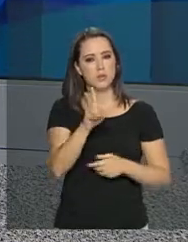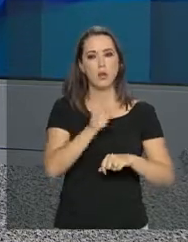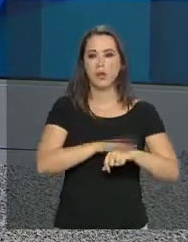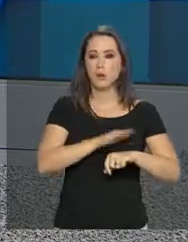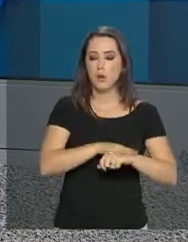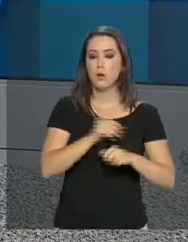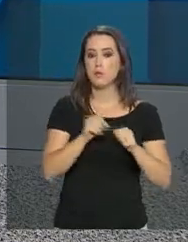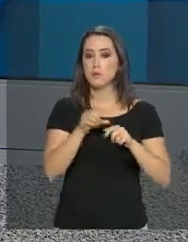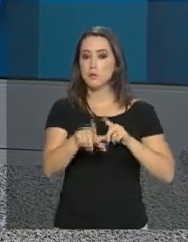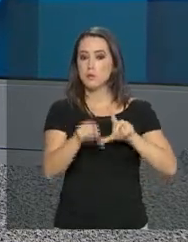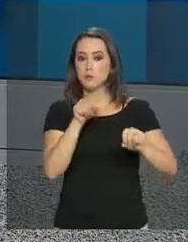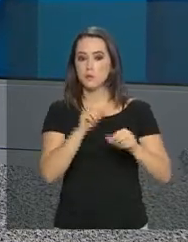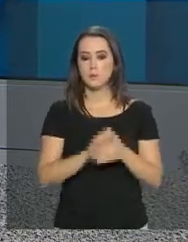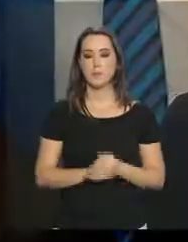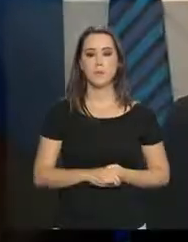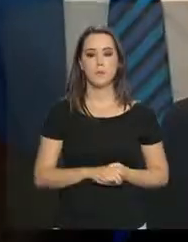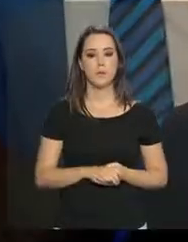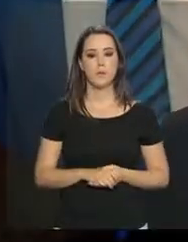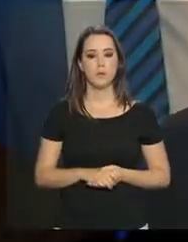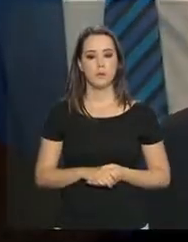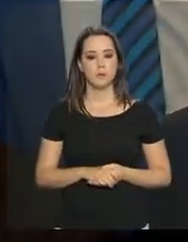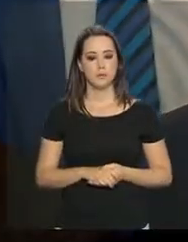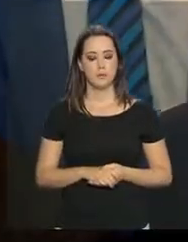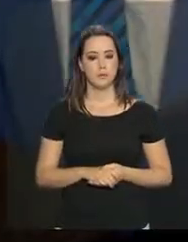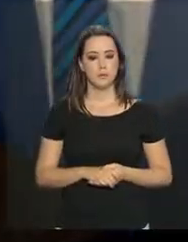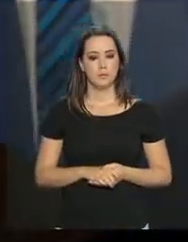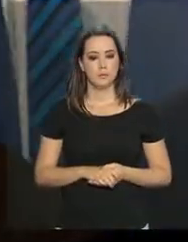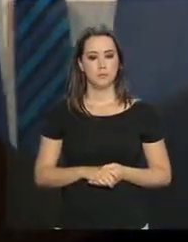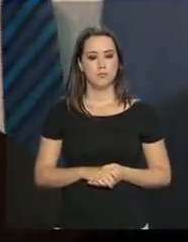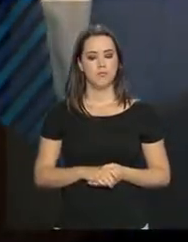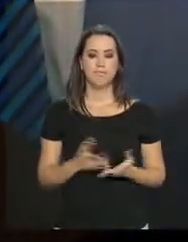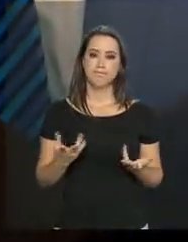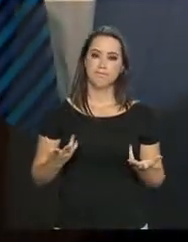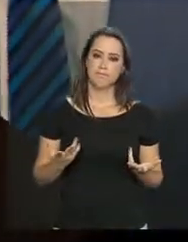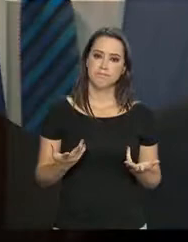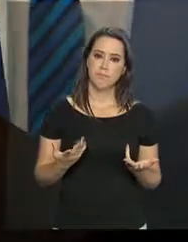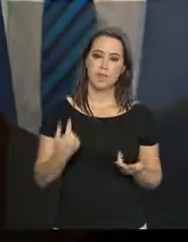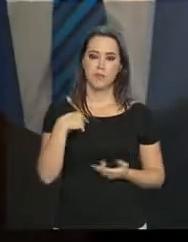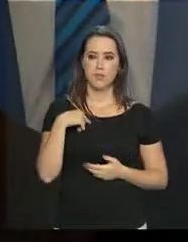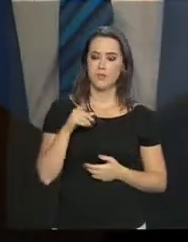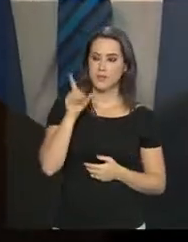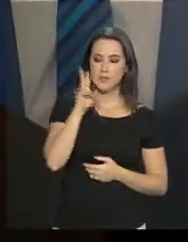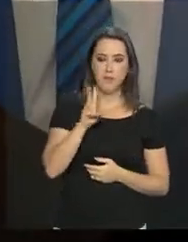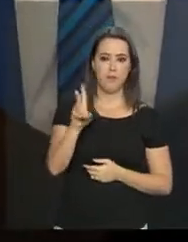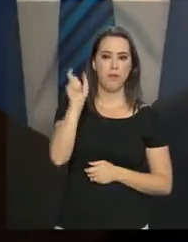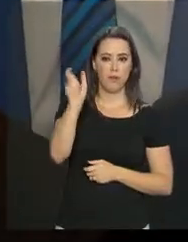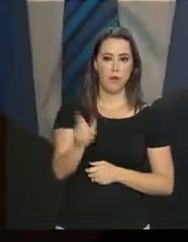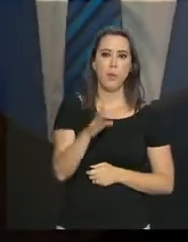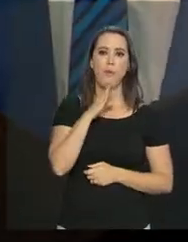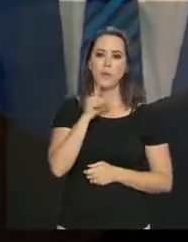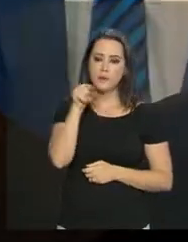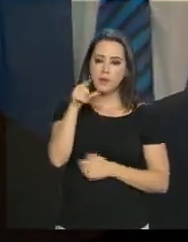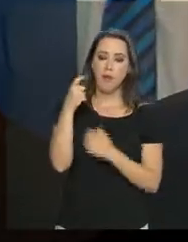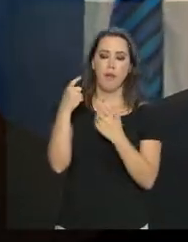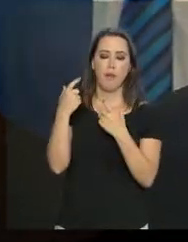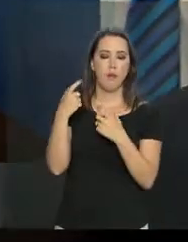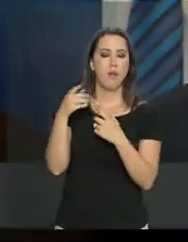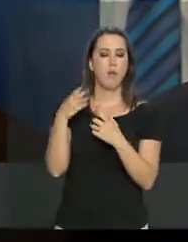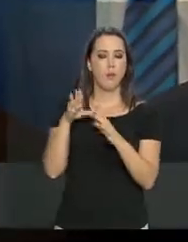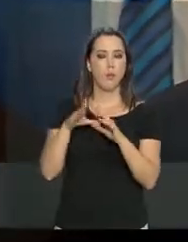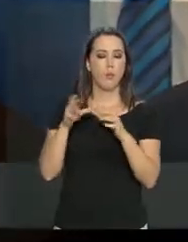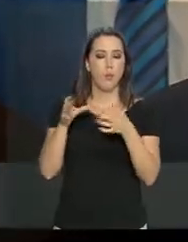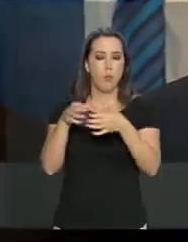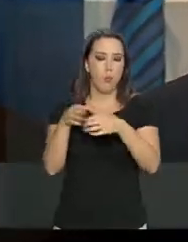hora de fazer as eles o perfil é quase o mesmo para todo mundo ter conhecimento da área obviamente c da